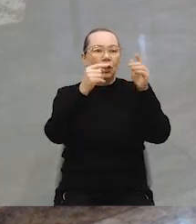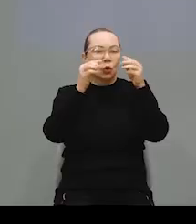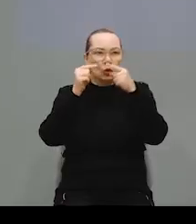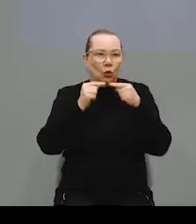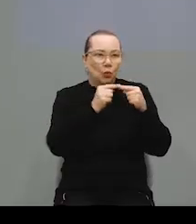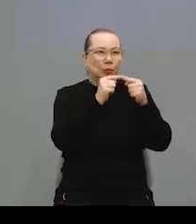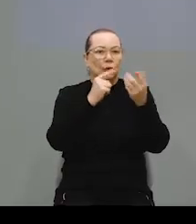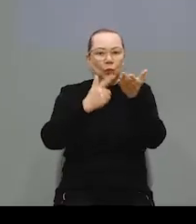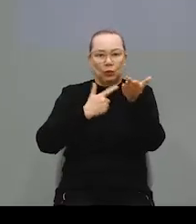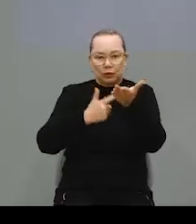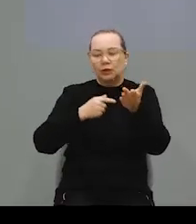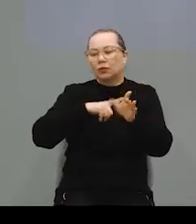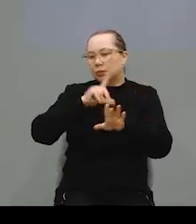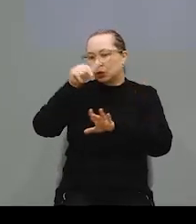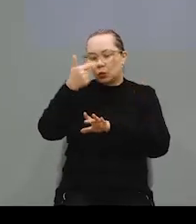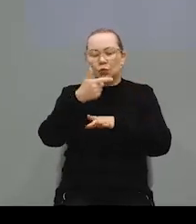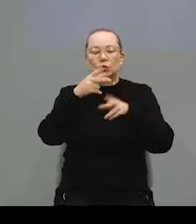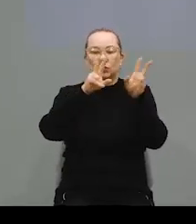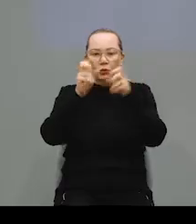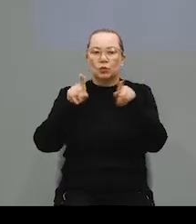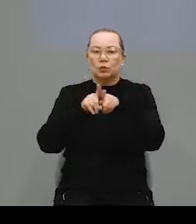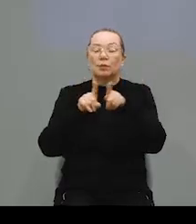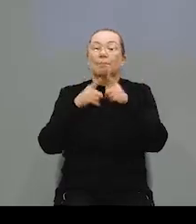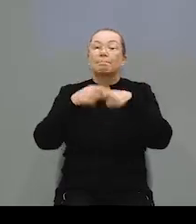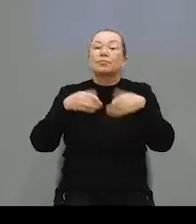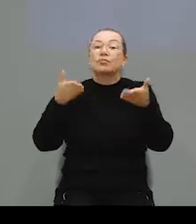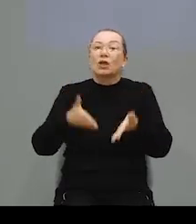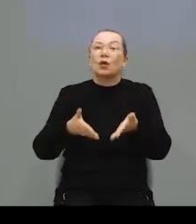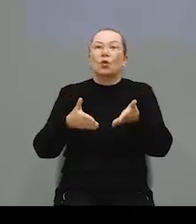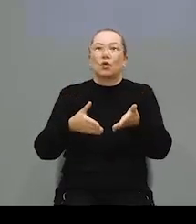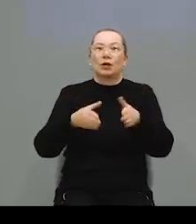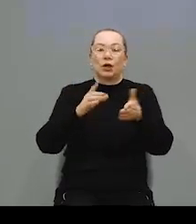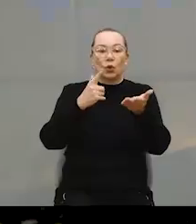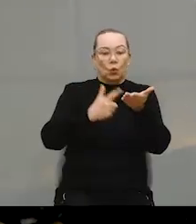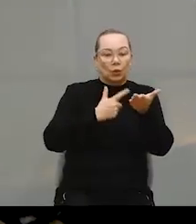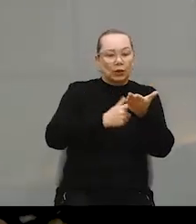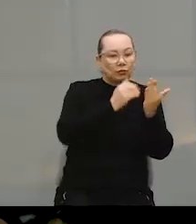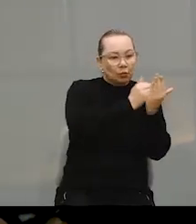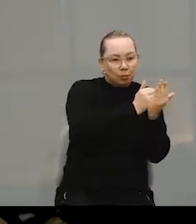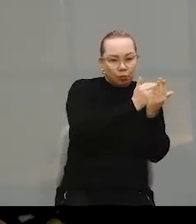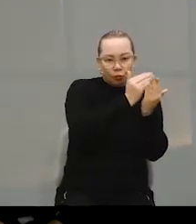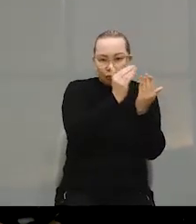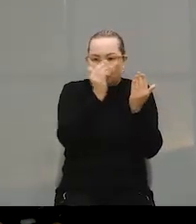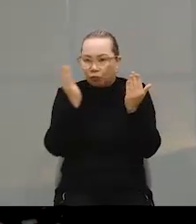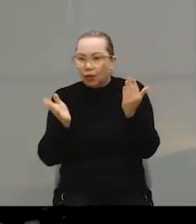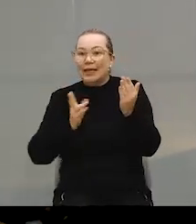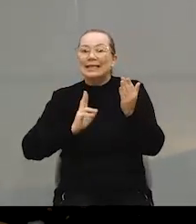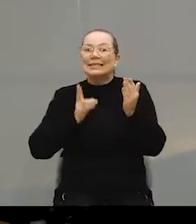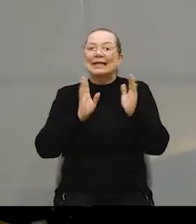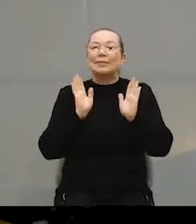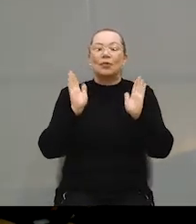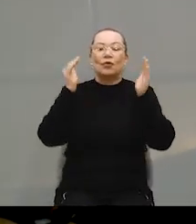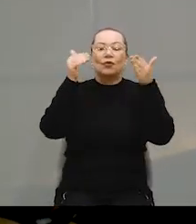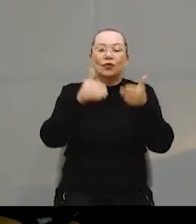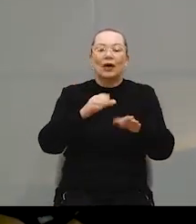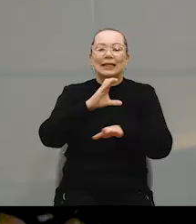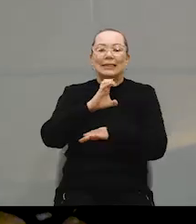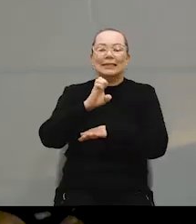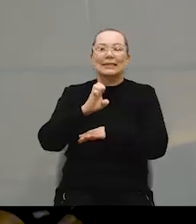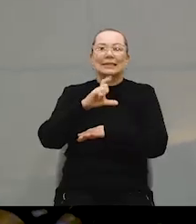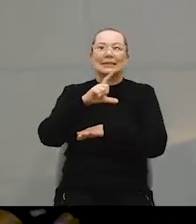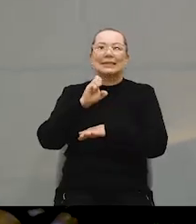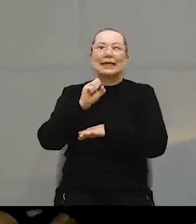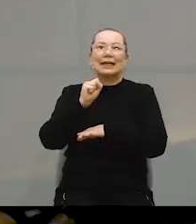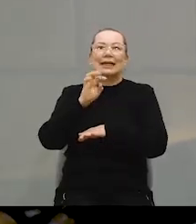ter outras abordagens. Agora, o curso do livro, ele sempre chama atenção para a Celeste. Ela, em